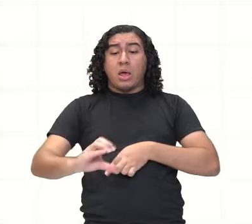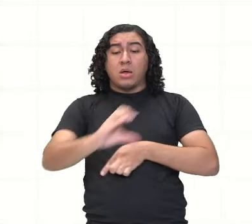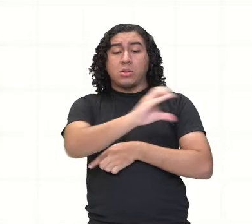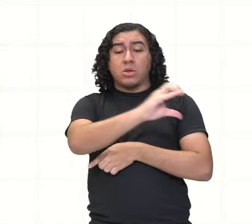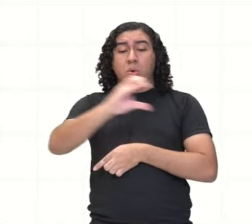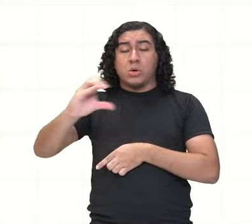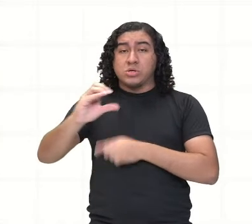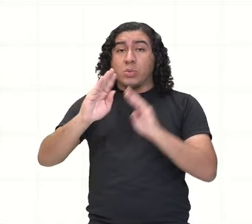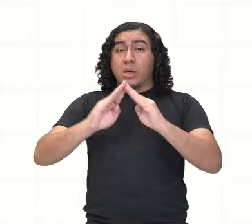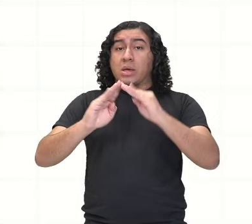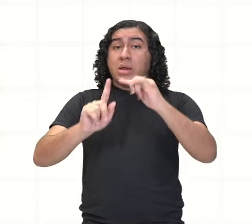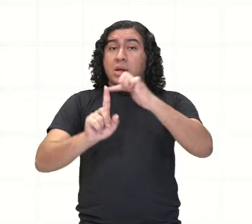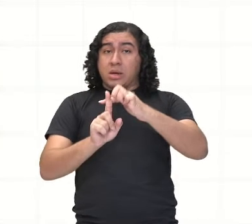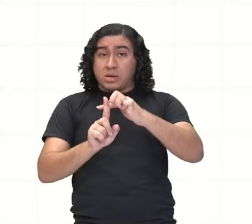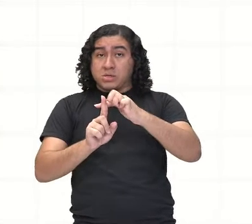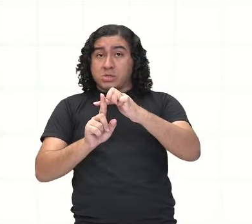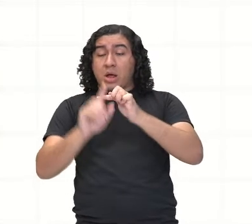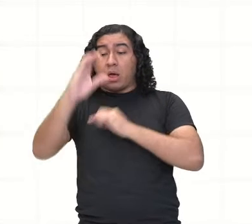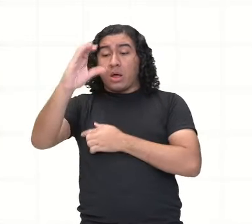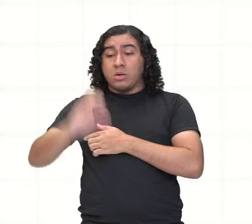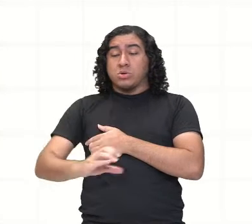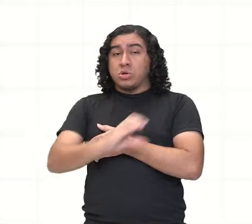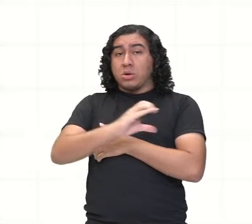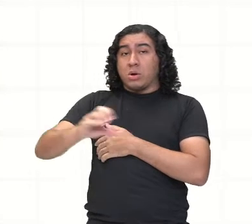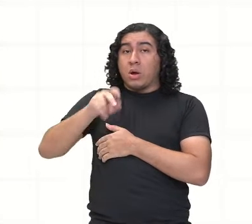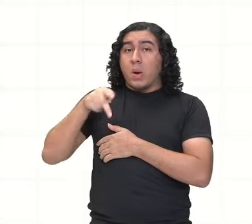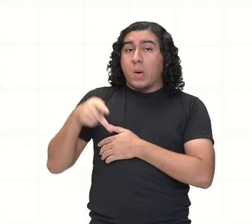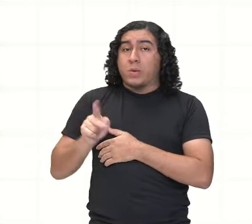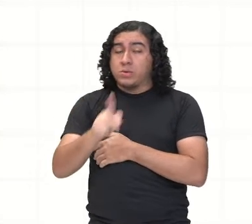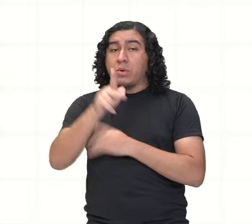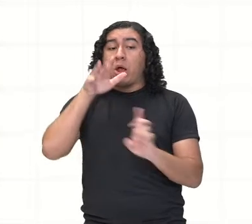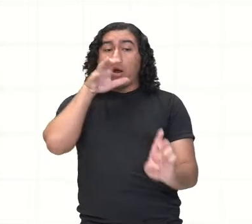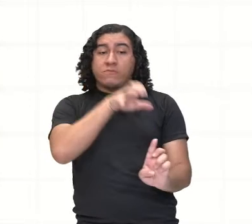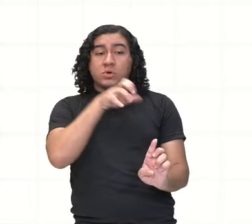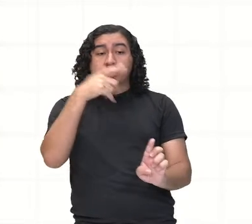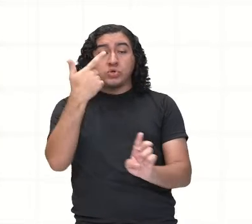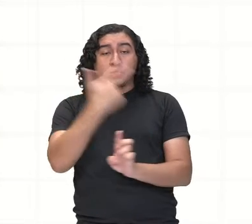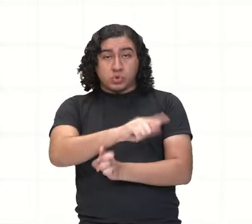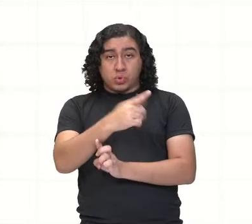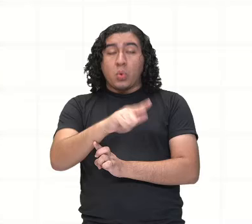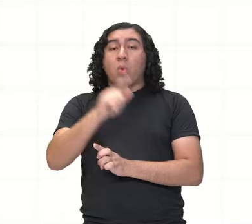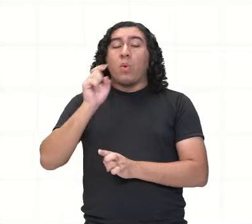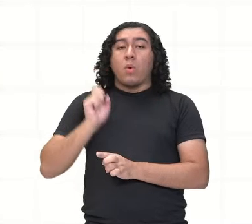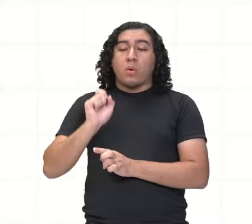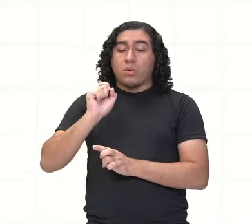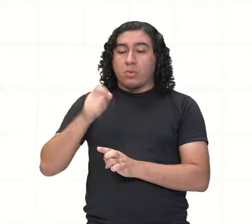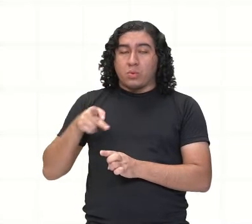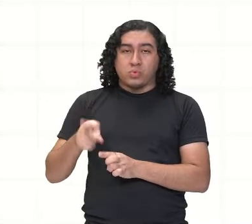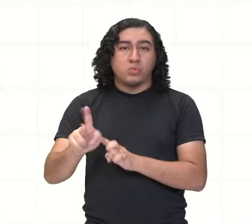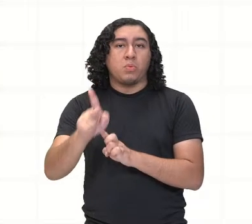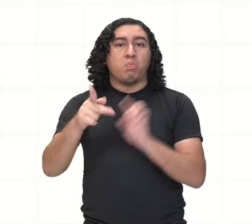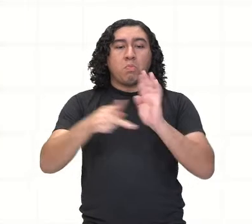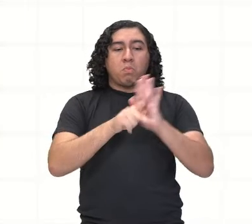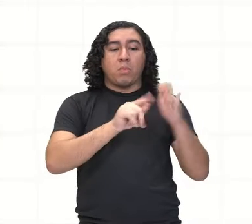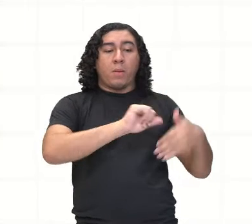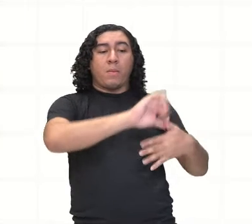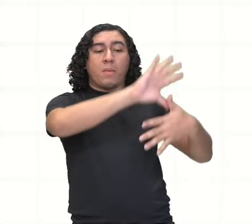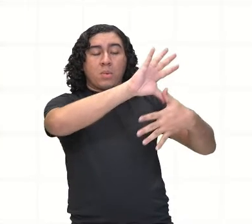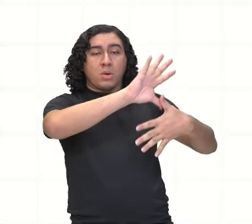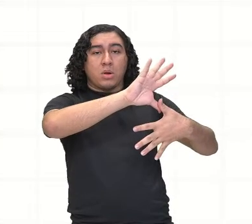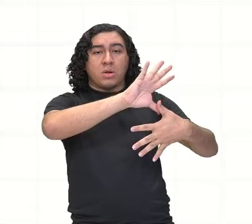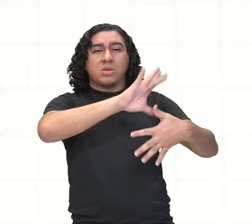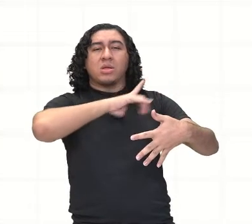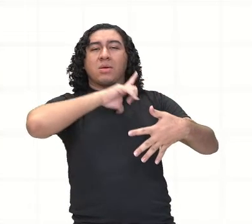Católica, para manter a sua influência, conquistar sua influência aqui na América, no Novo Mundo, ela